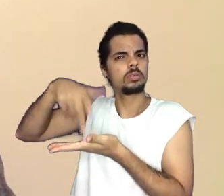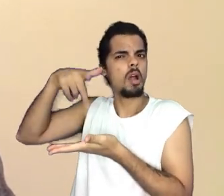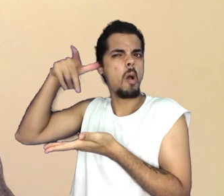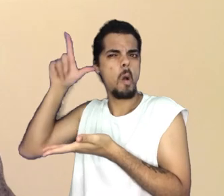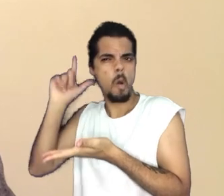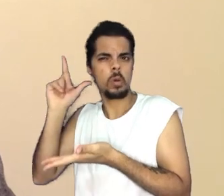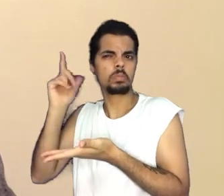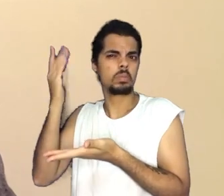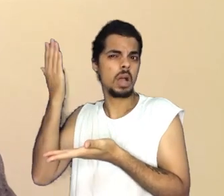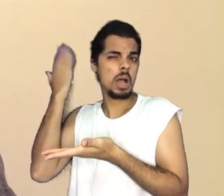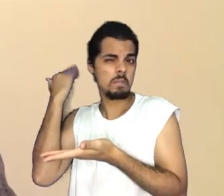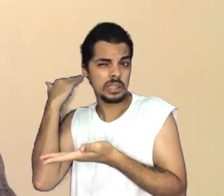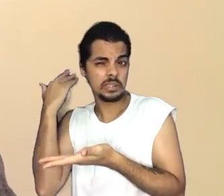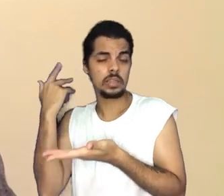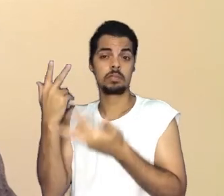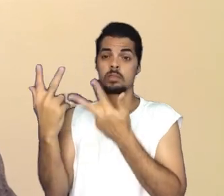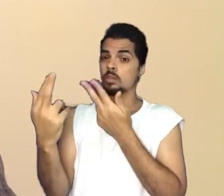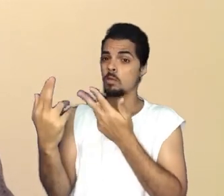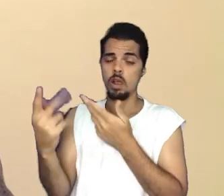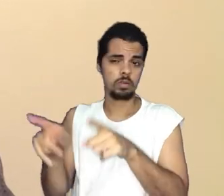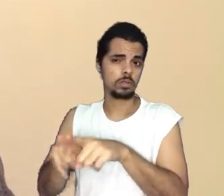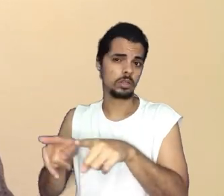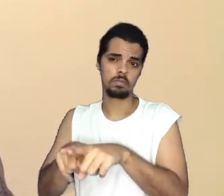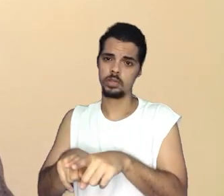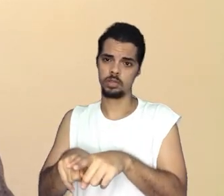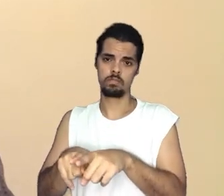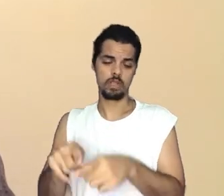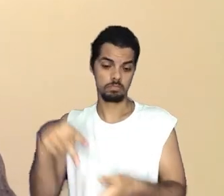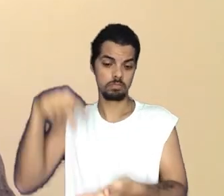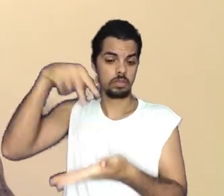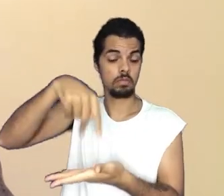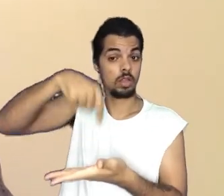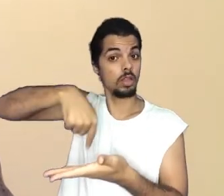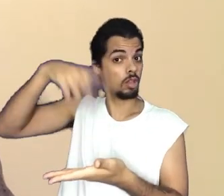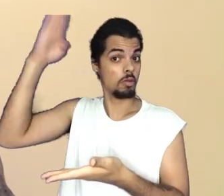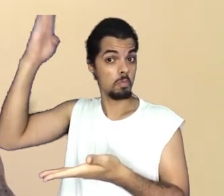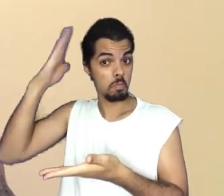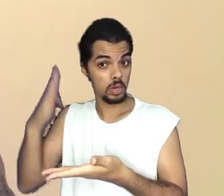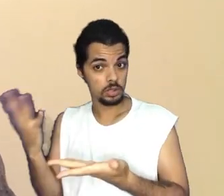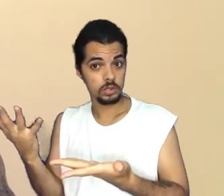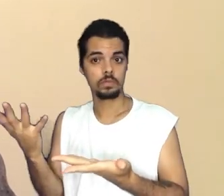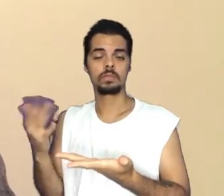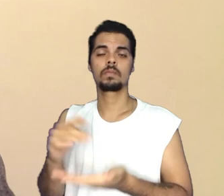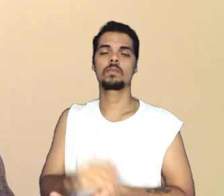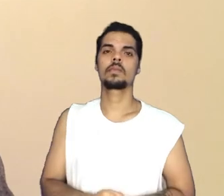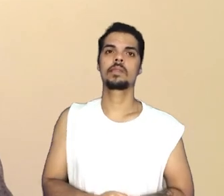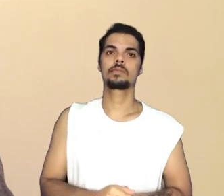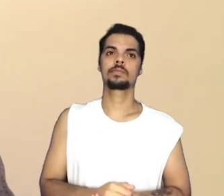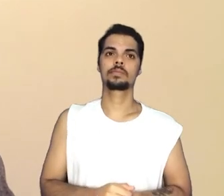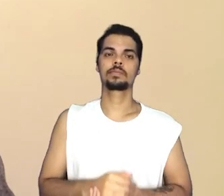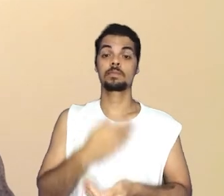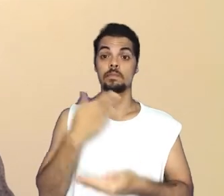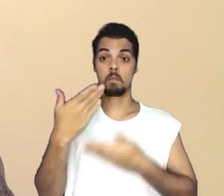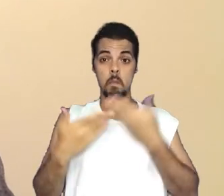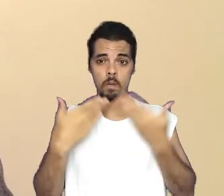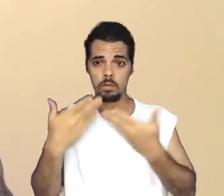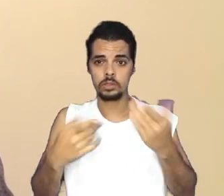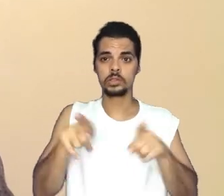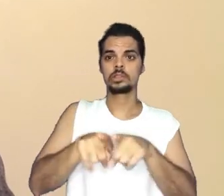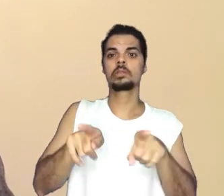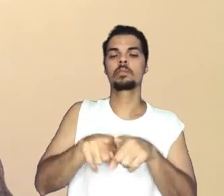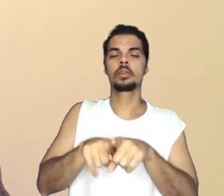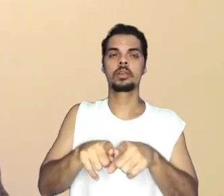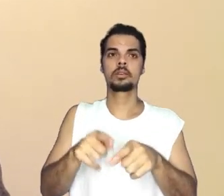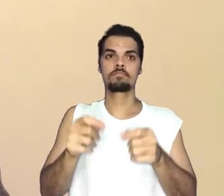eles tinham e desempenhavam lá no Haiti, aqui no Brasil. Aí fala sobre a questão da ampliação na produção